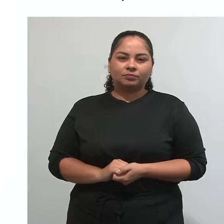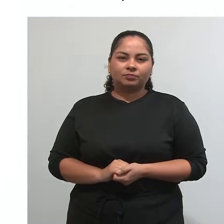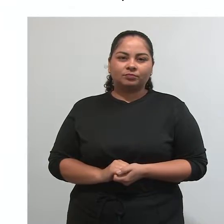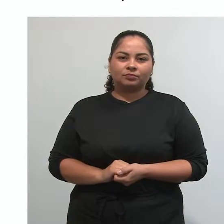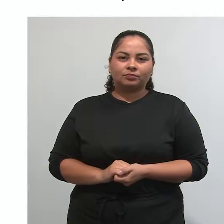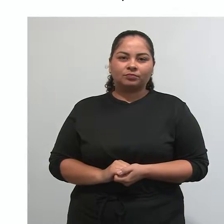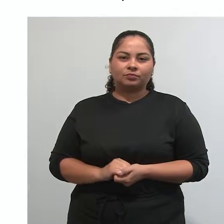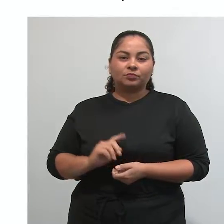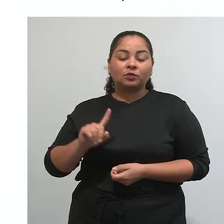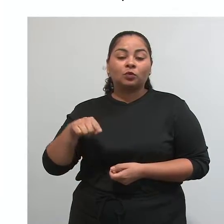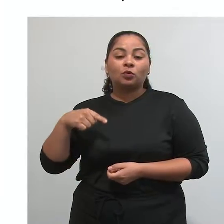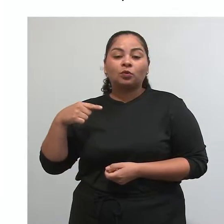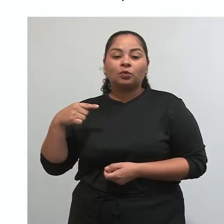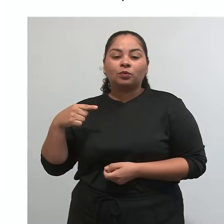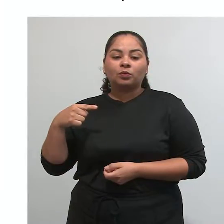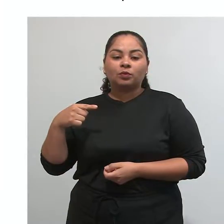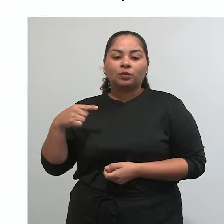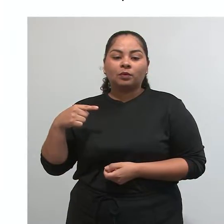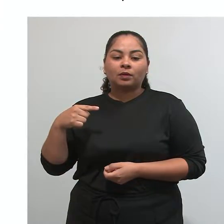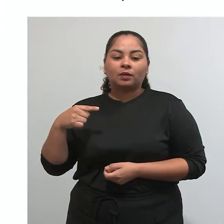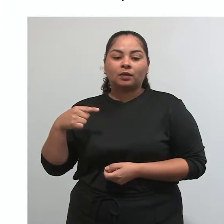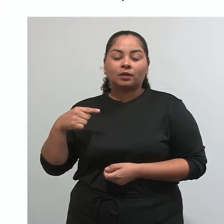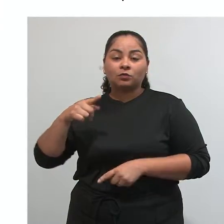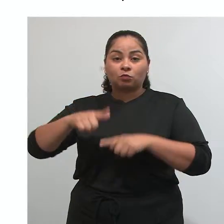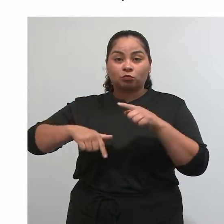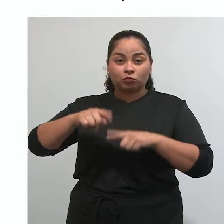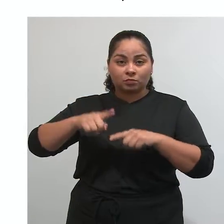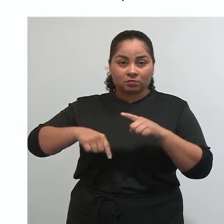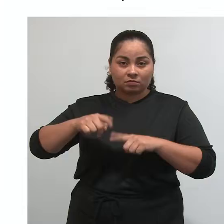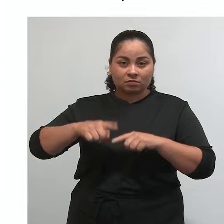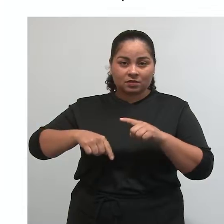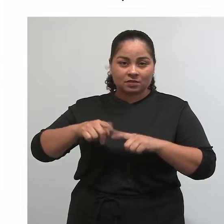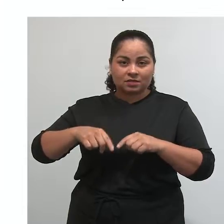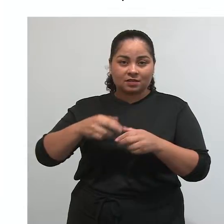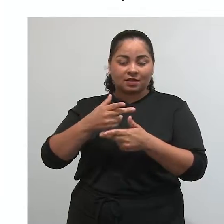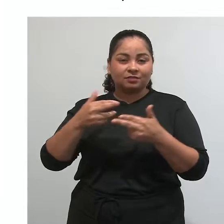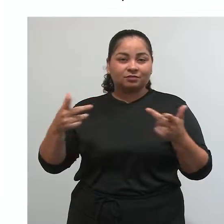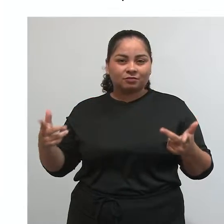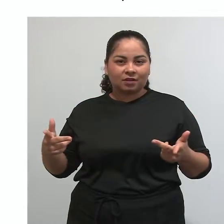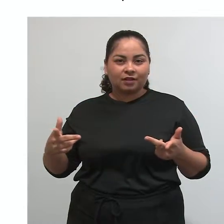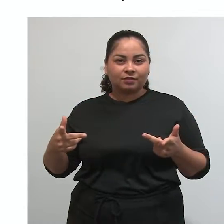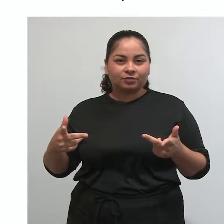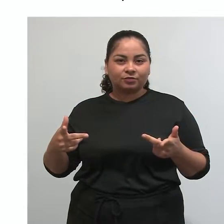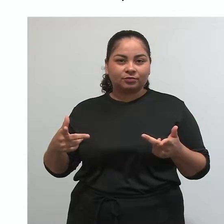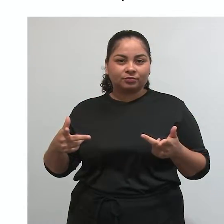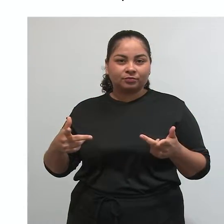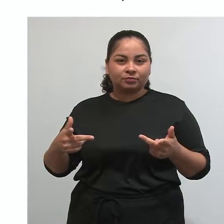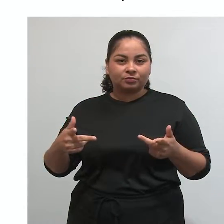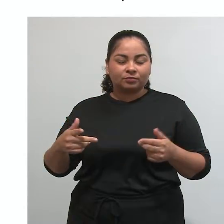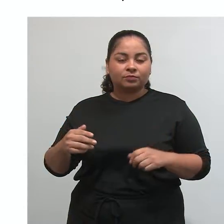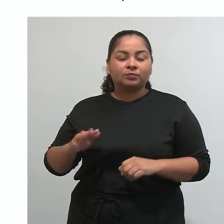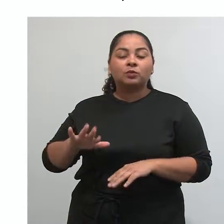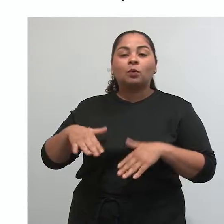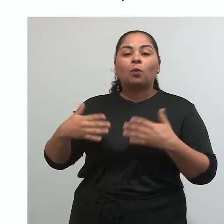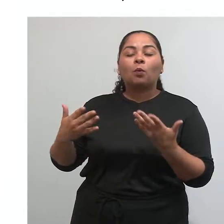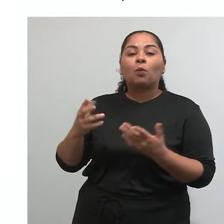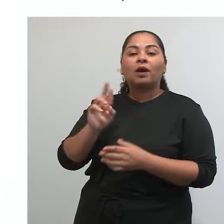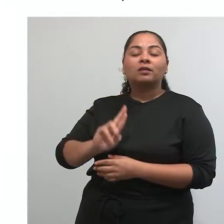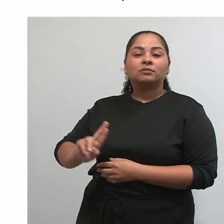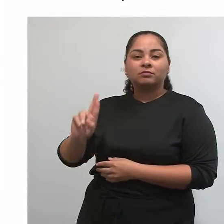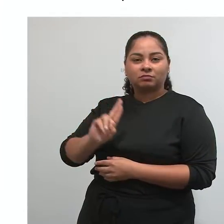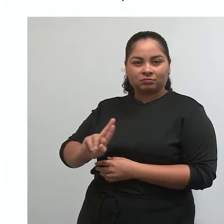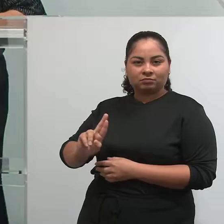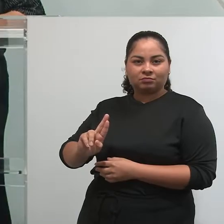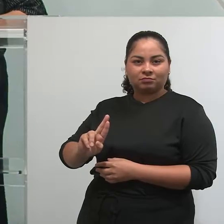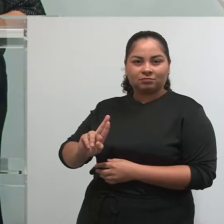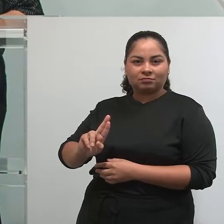Um outro ponto muito importante são os recursos necessários, tá? Os recursos necessários, minha